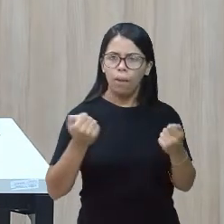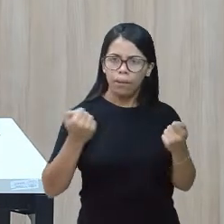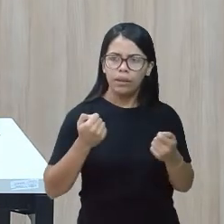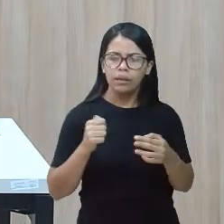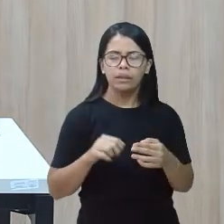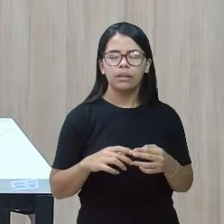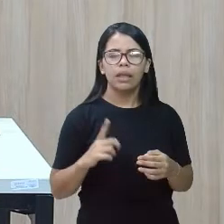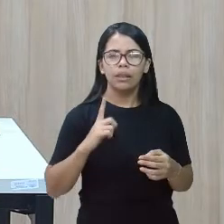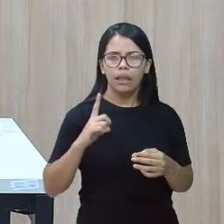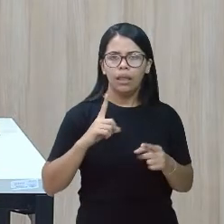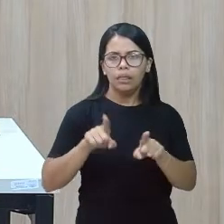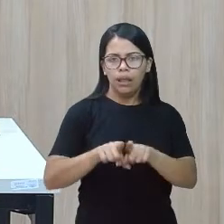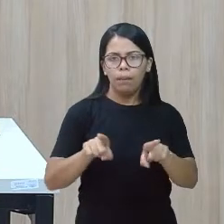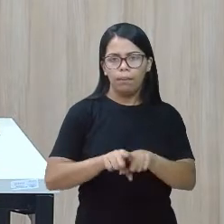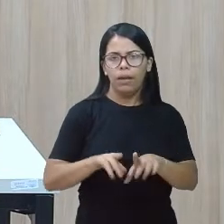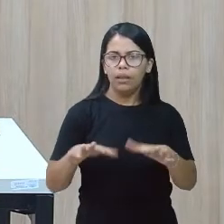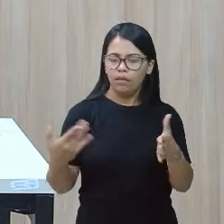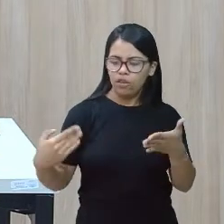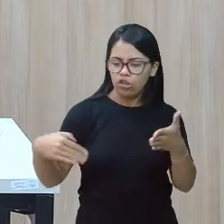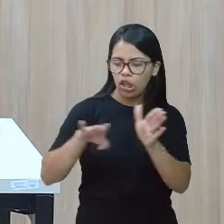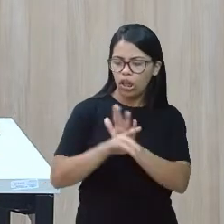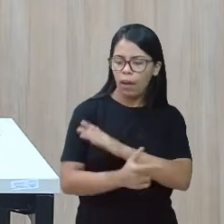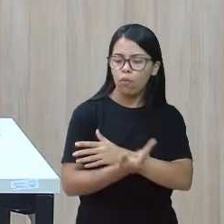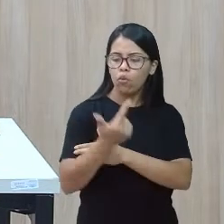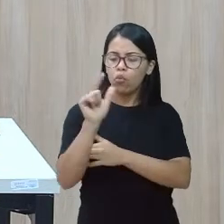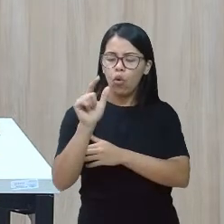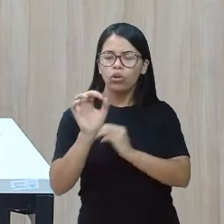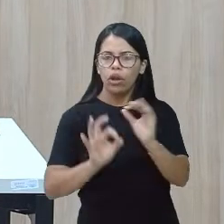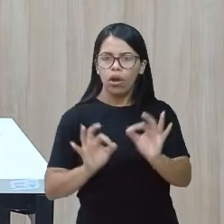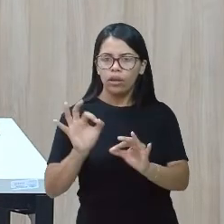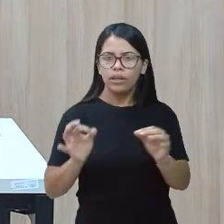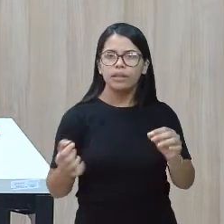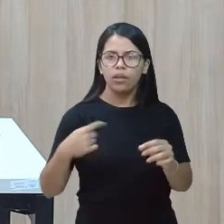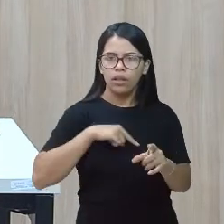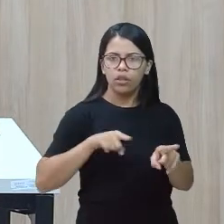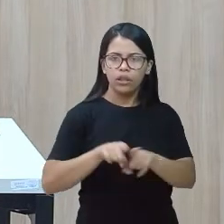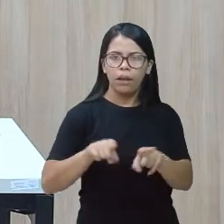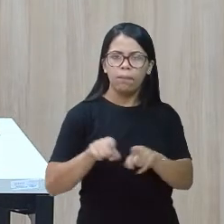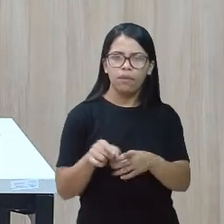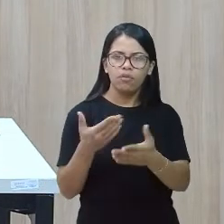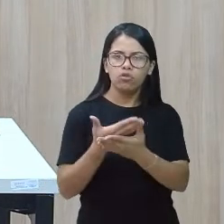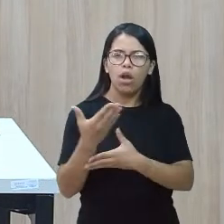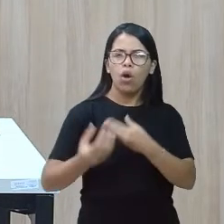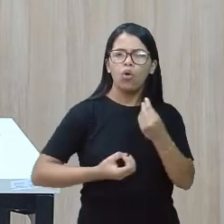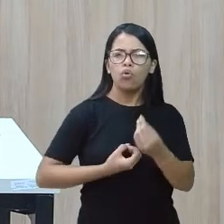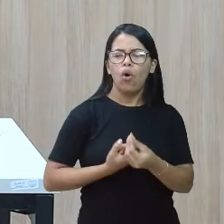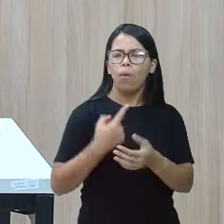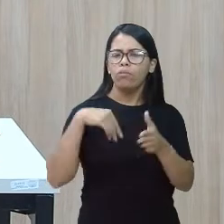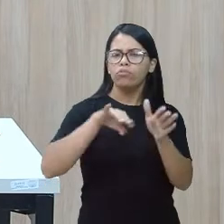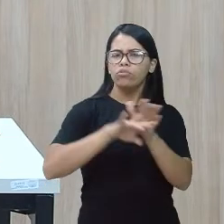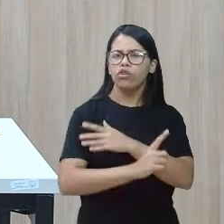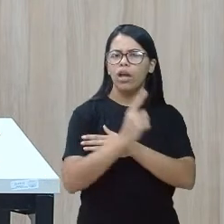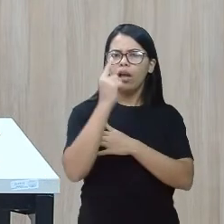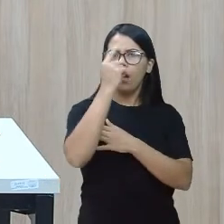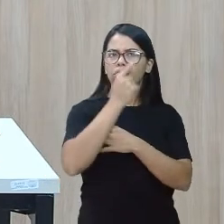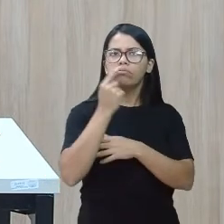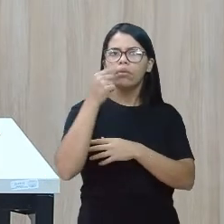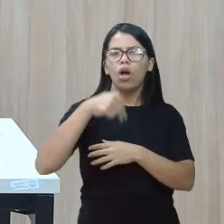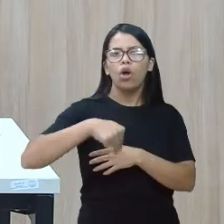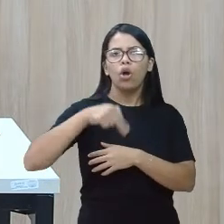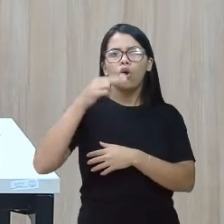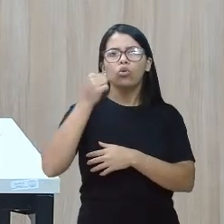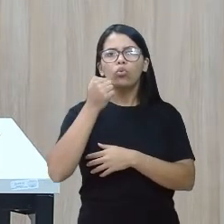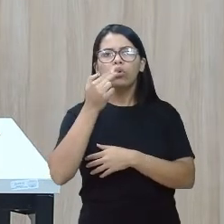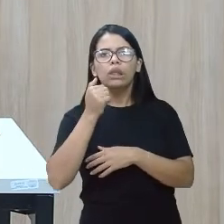um outro processo que nós vamos também estudar. Como é que eles vão receber nutrientes? Como é que eles vão poder se desenvolver se eles não têm vaso